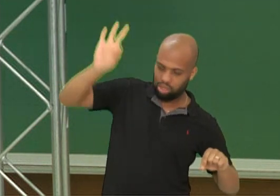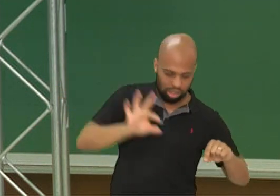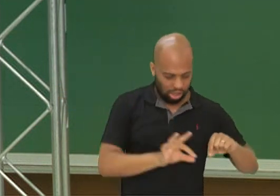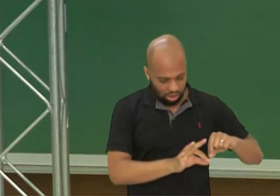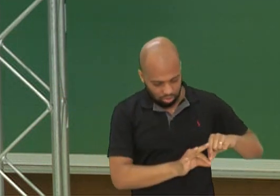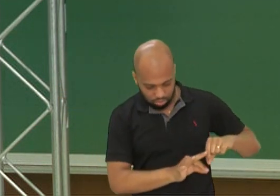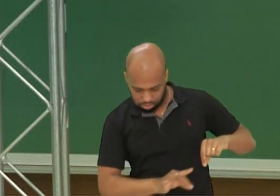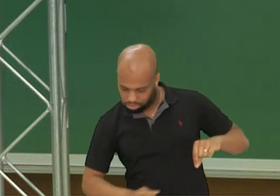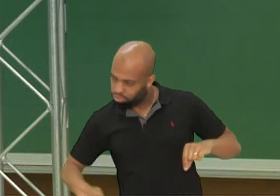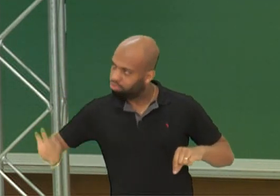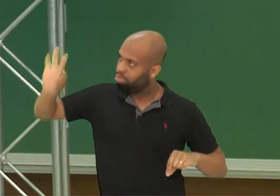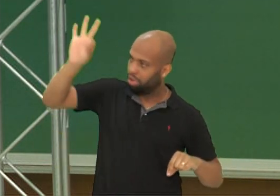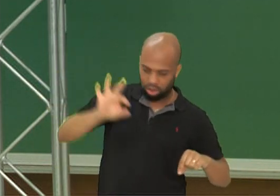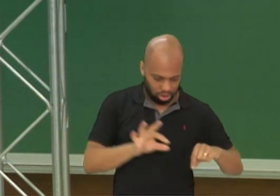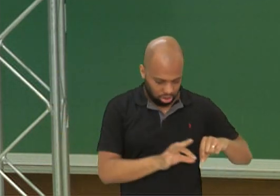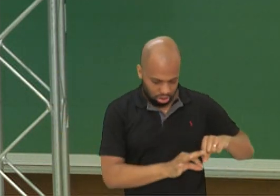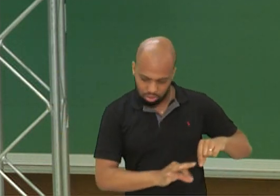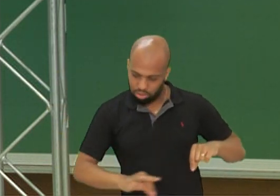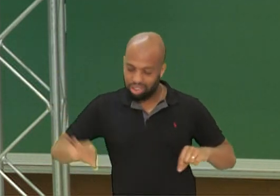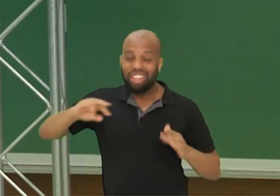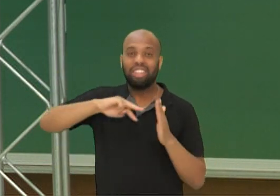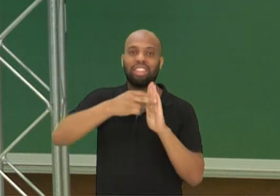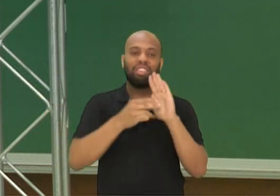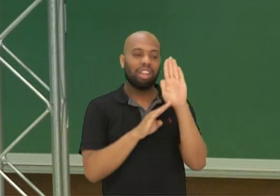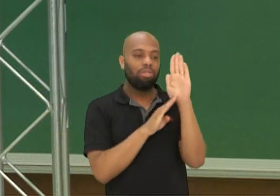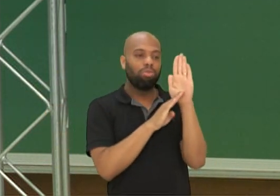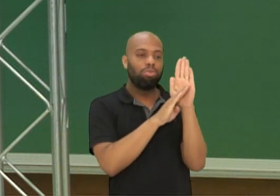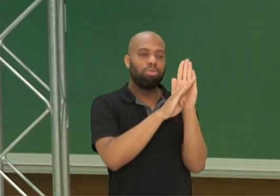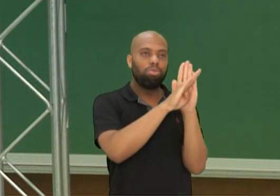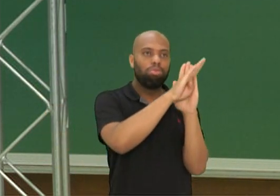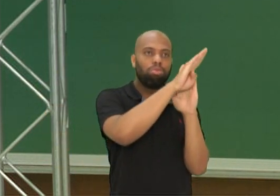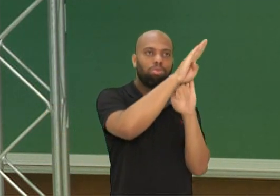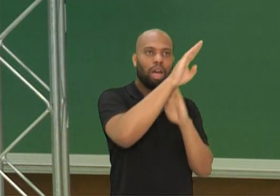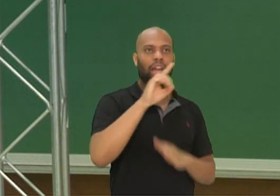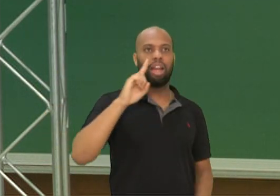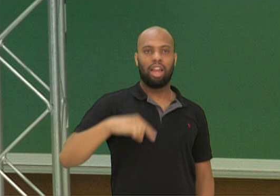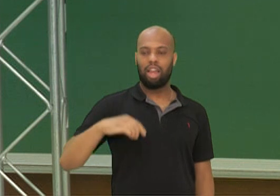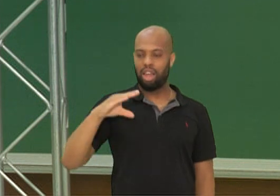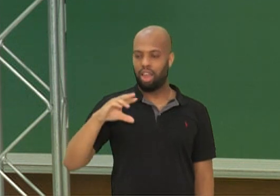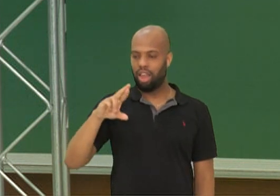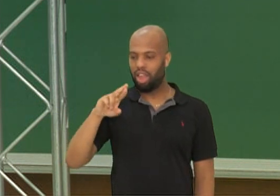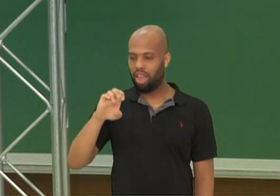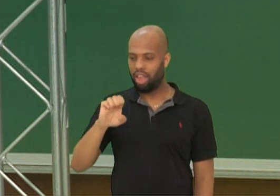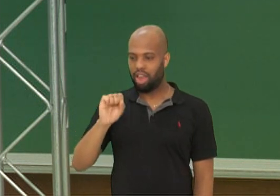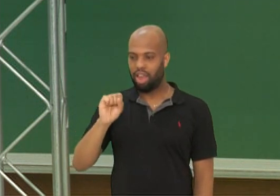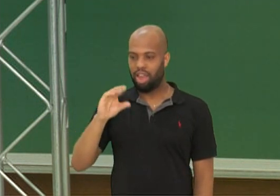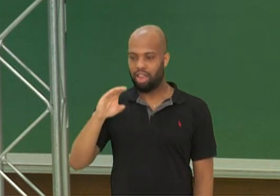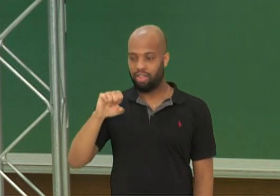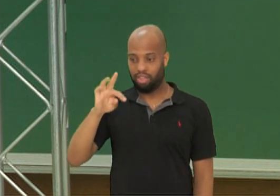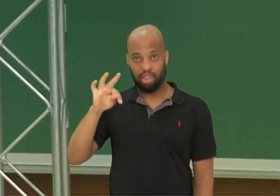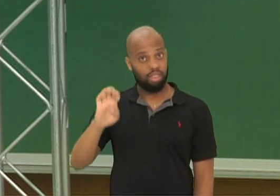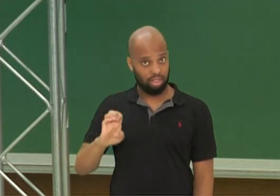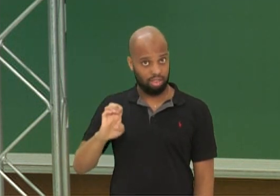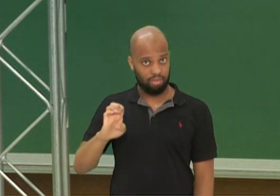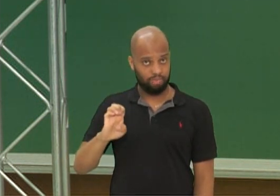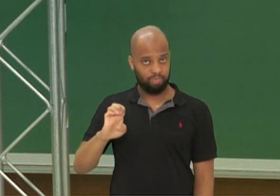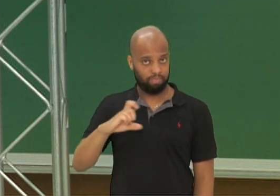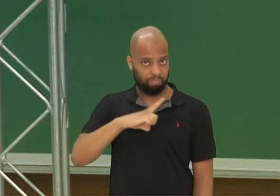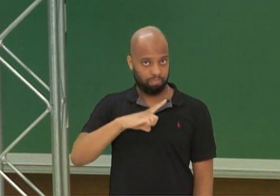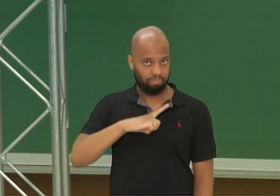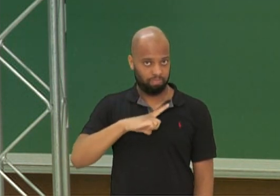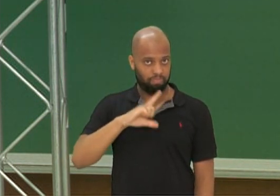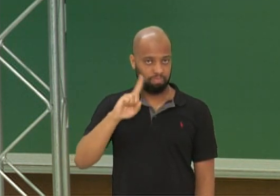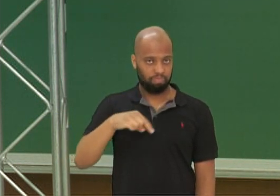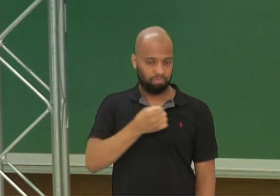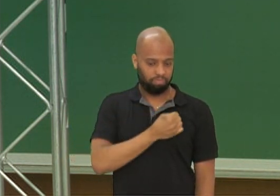direita, todas essas funções descritas estão crescendo, né? Os